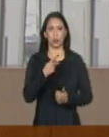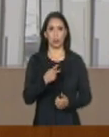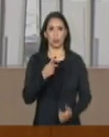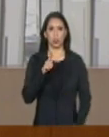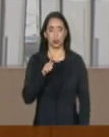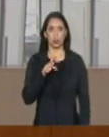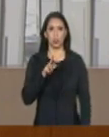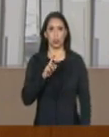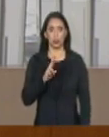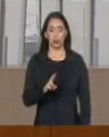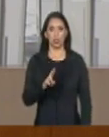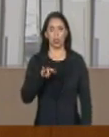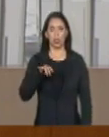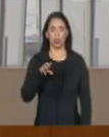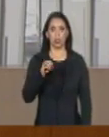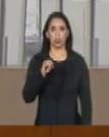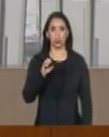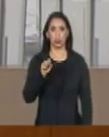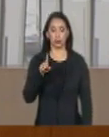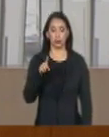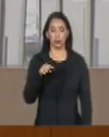Bonifácio,